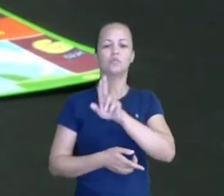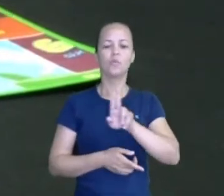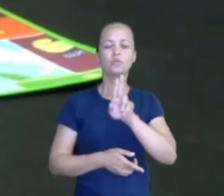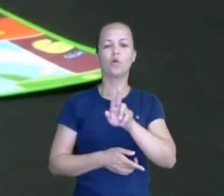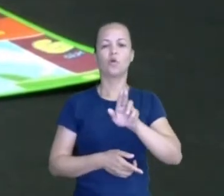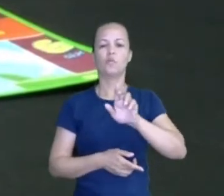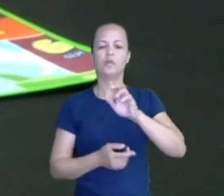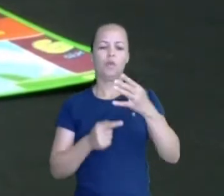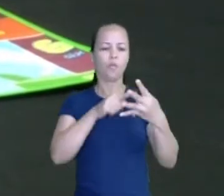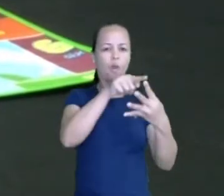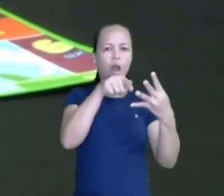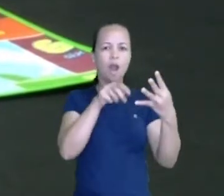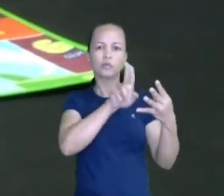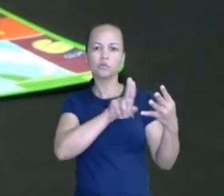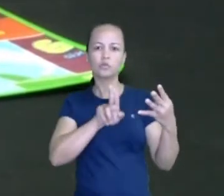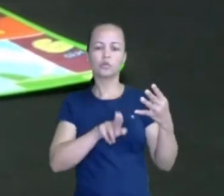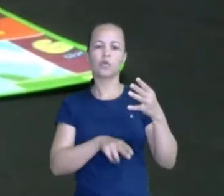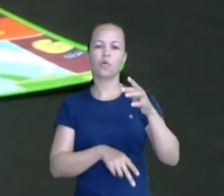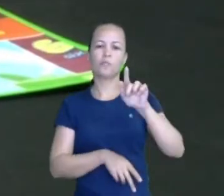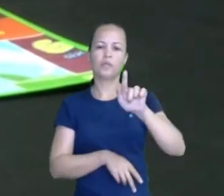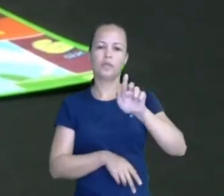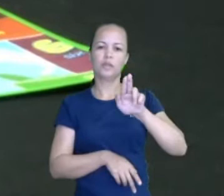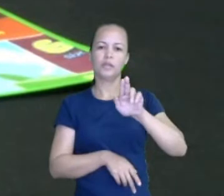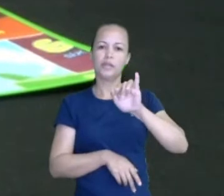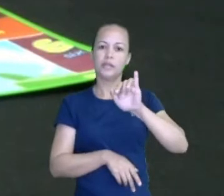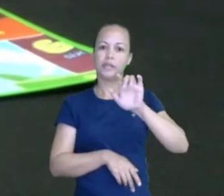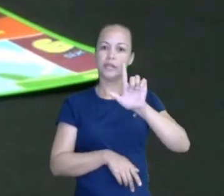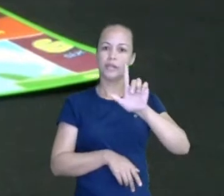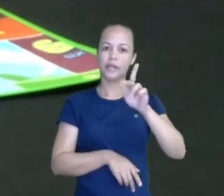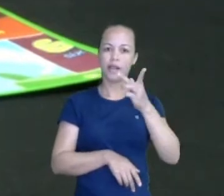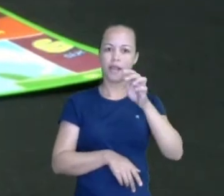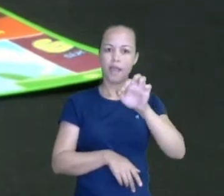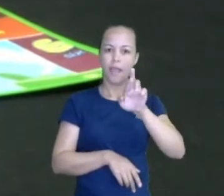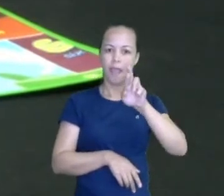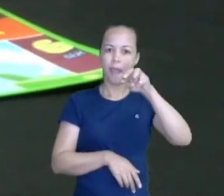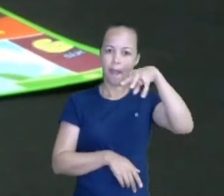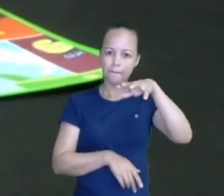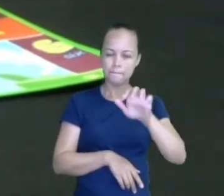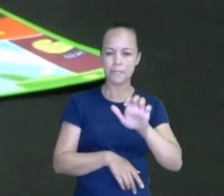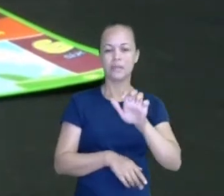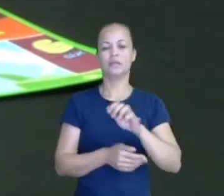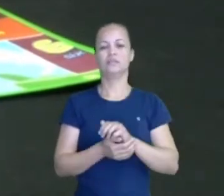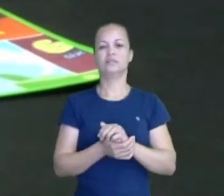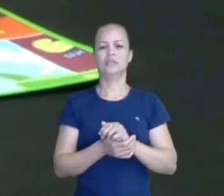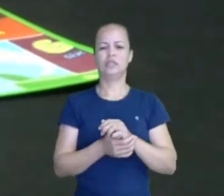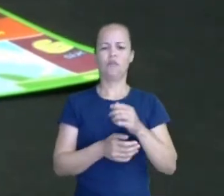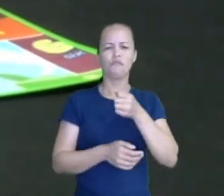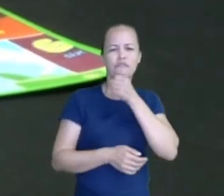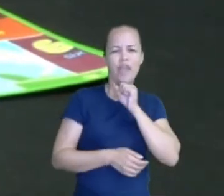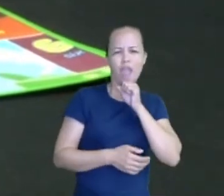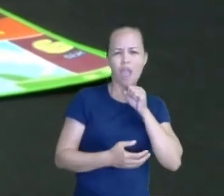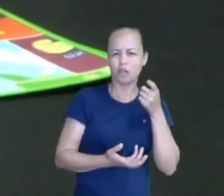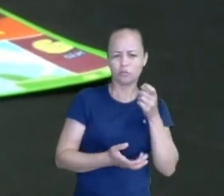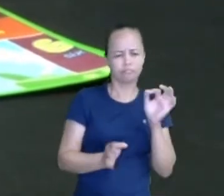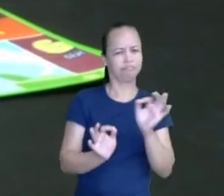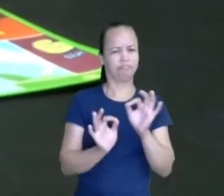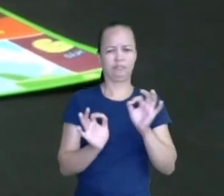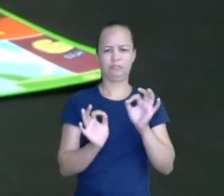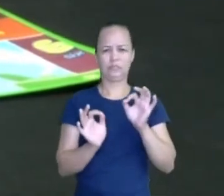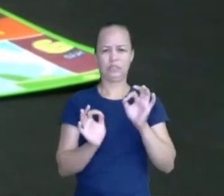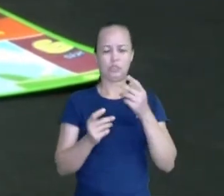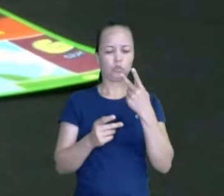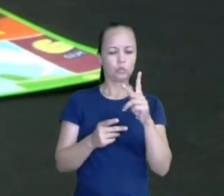Augusto Araújo Fernandes. E ele nem era tão velho assim. Sua casa era ao lado de um asilo